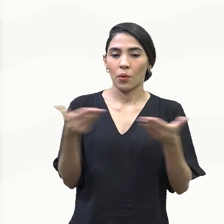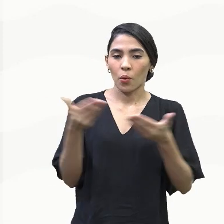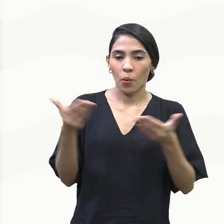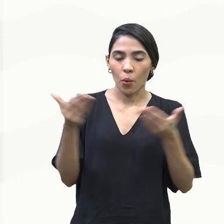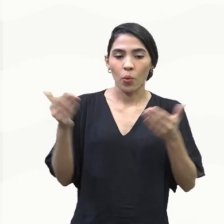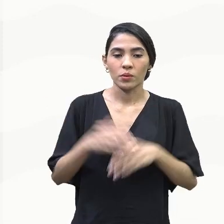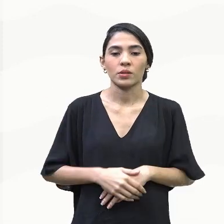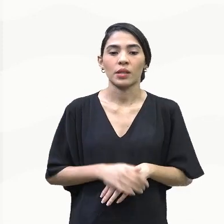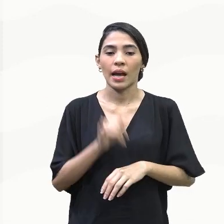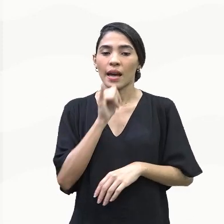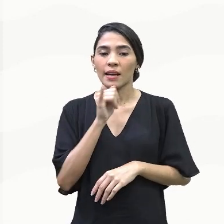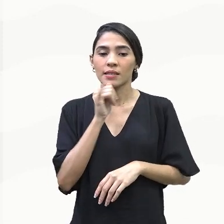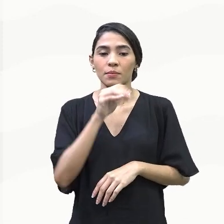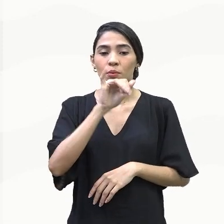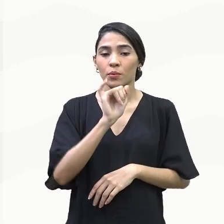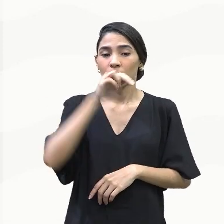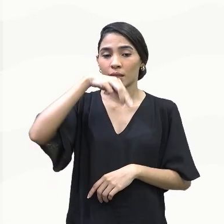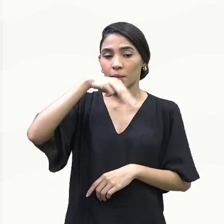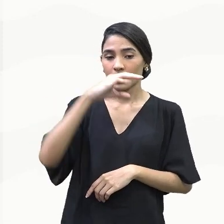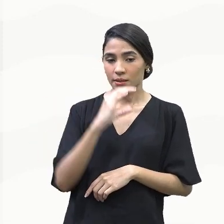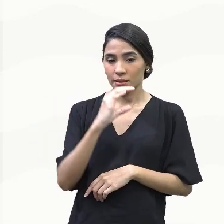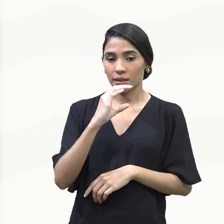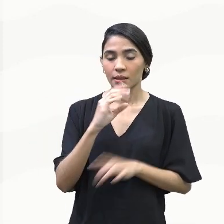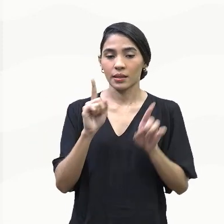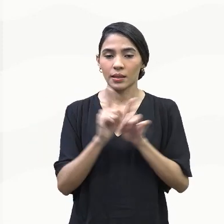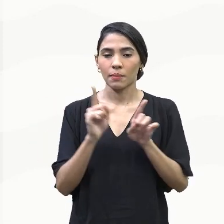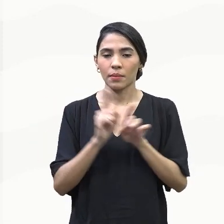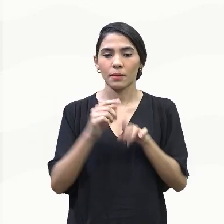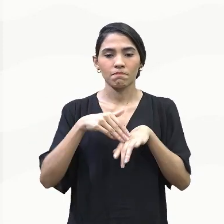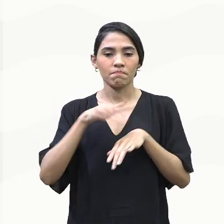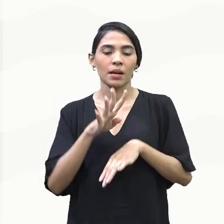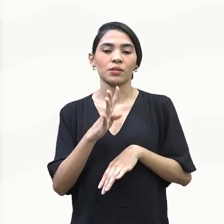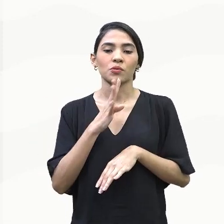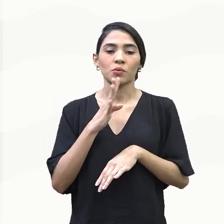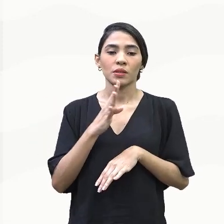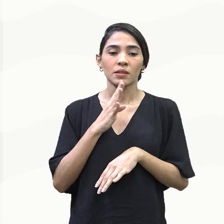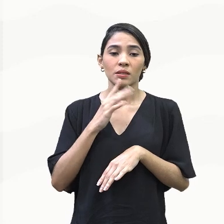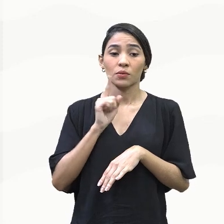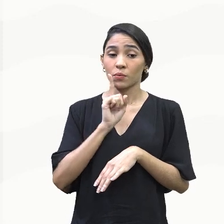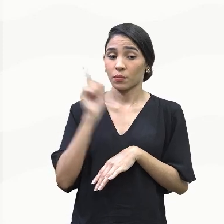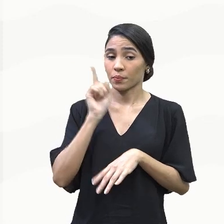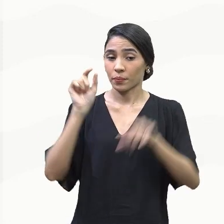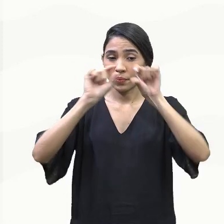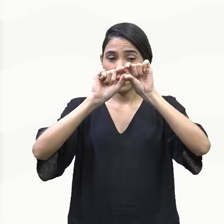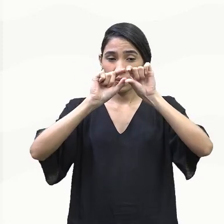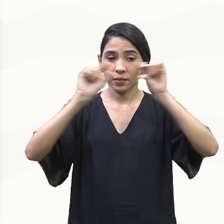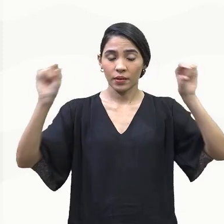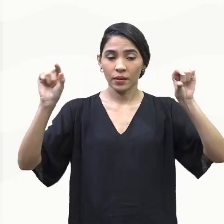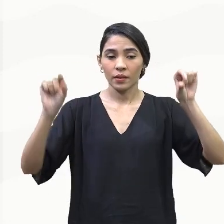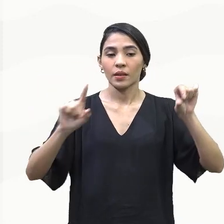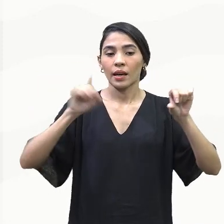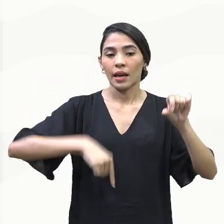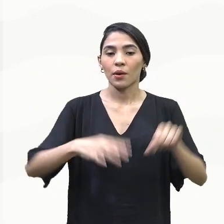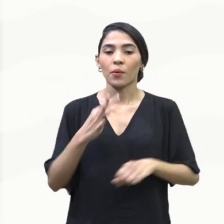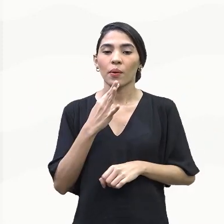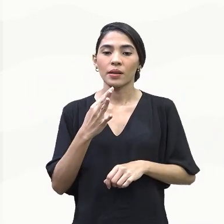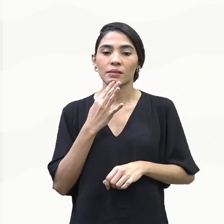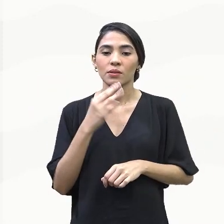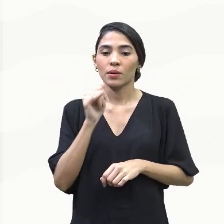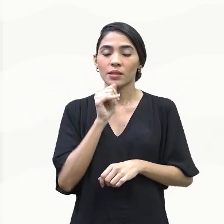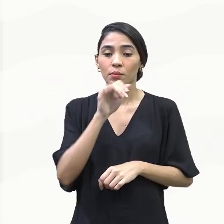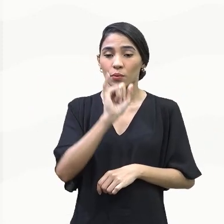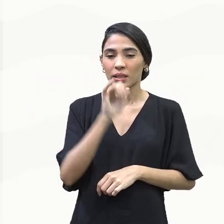o famoso IMC, como bem vocês veem aqui, ele é conhecido pela